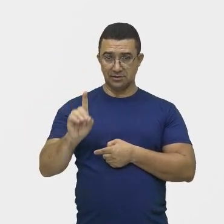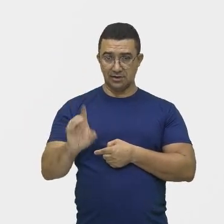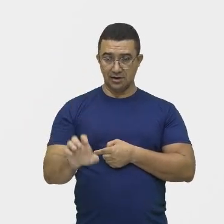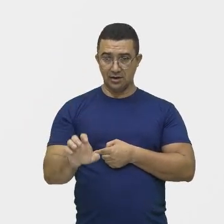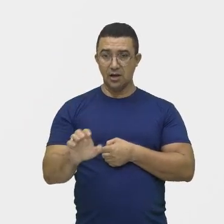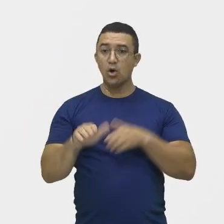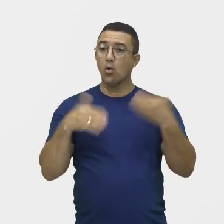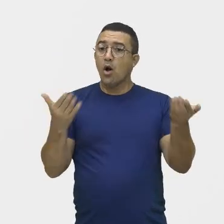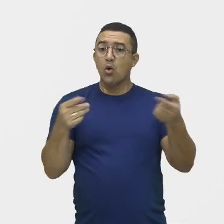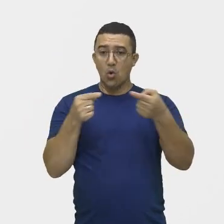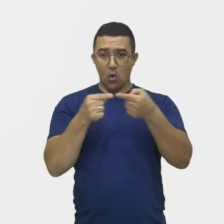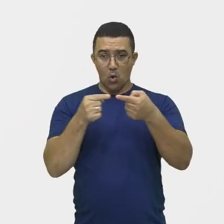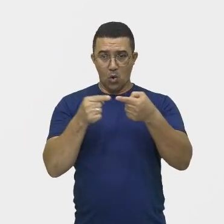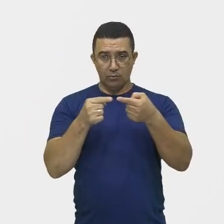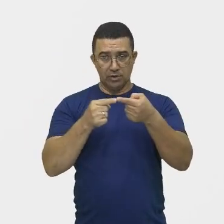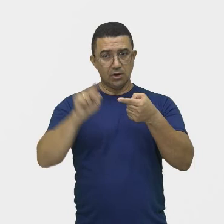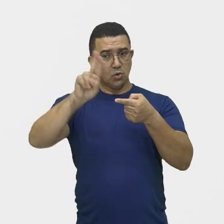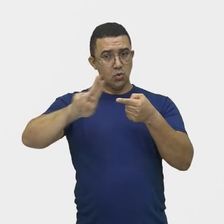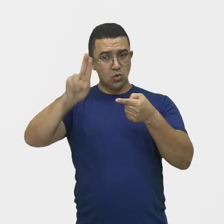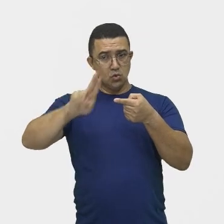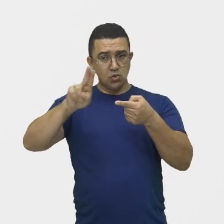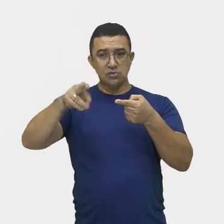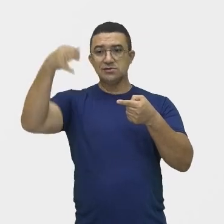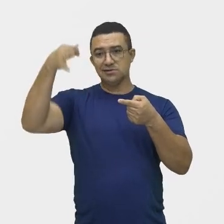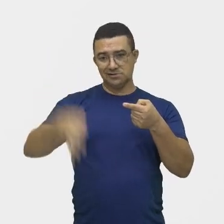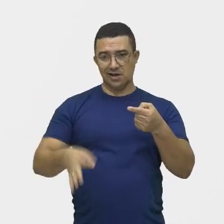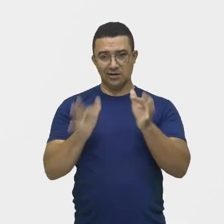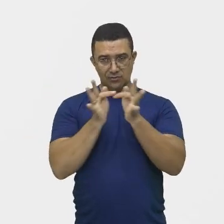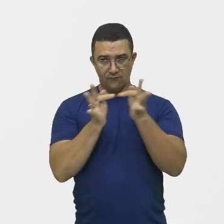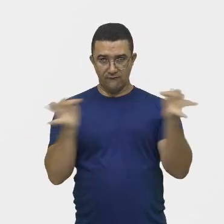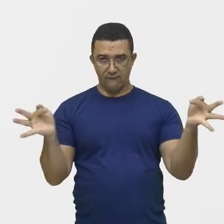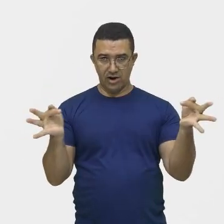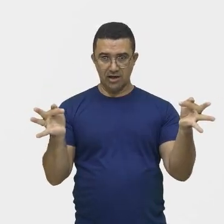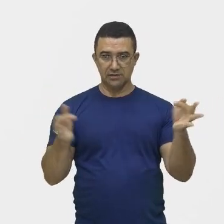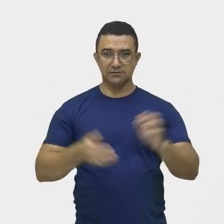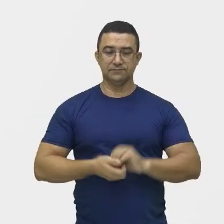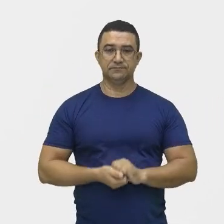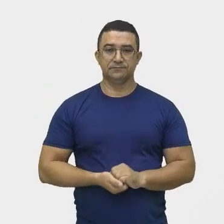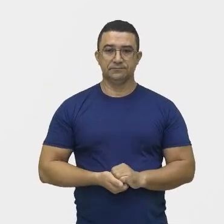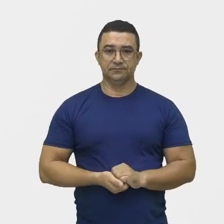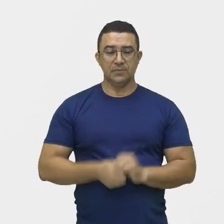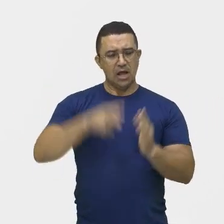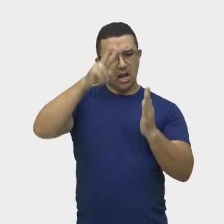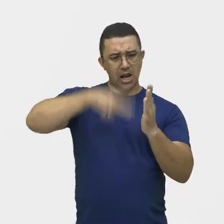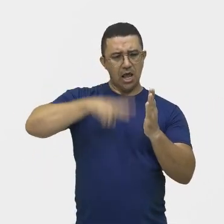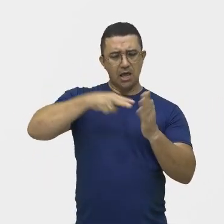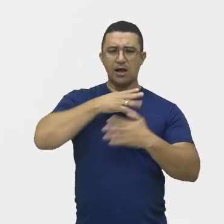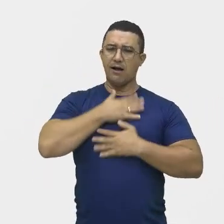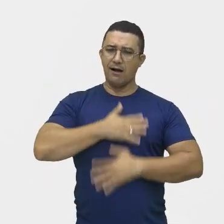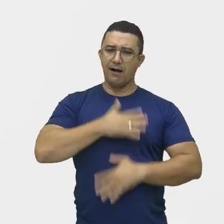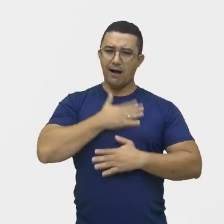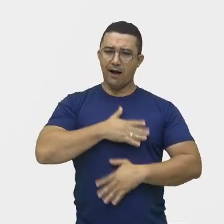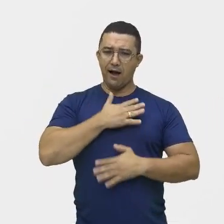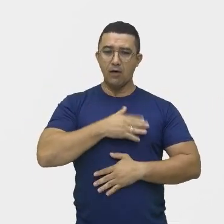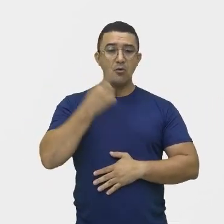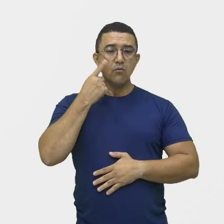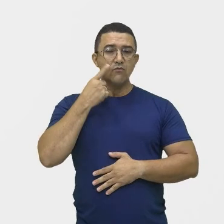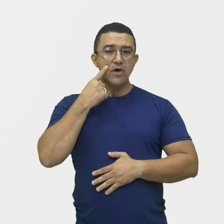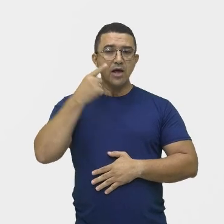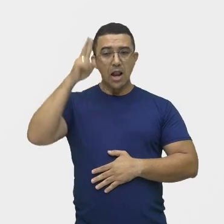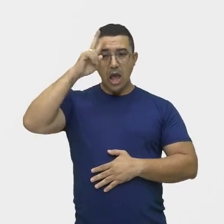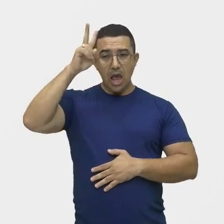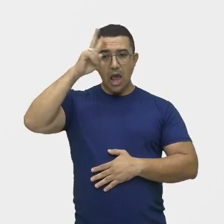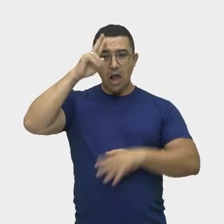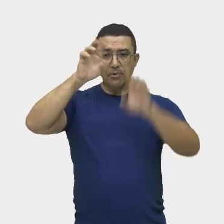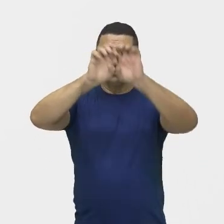uma alternativa, né? Que apresenta uma frase aí com o modal should. Leiam atentamente, lembrem da estrutura que nós acabamos de